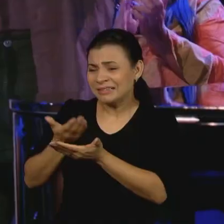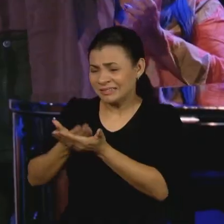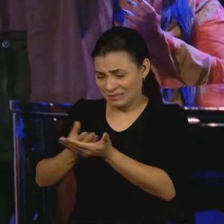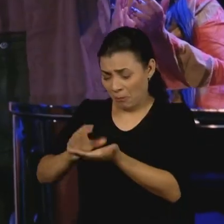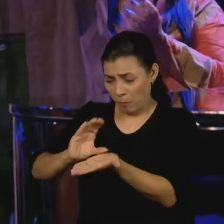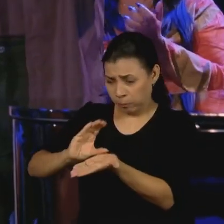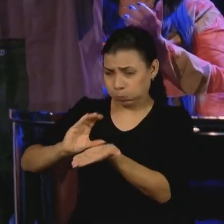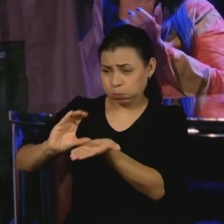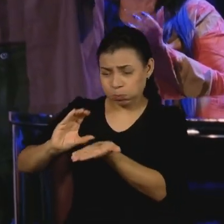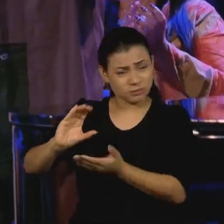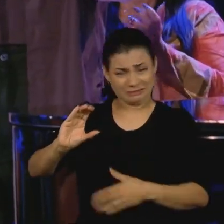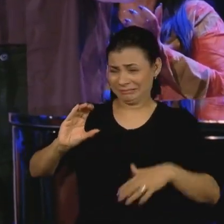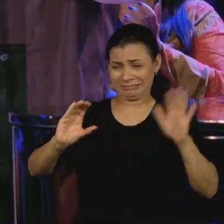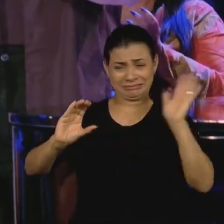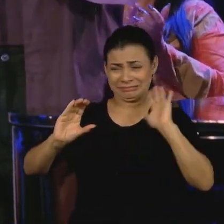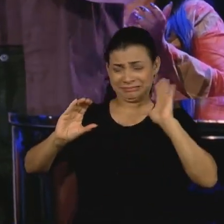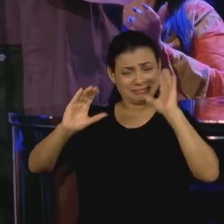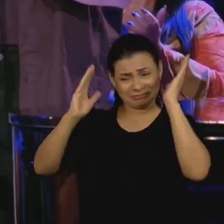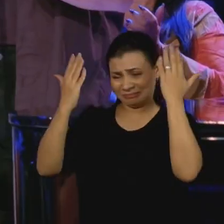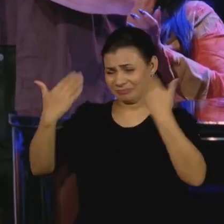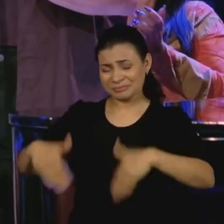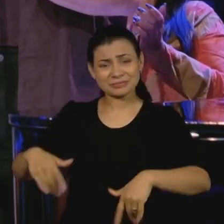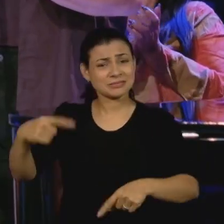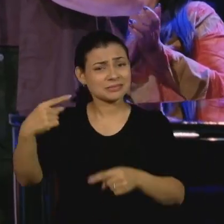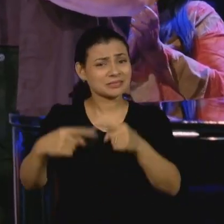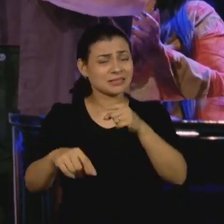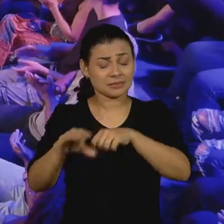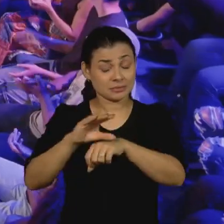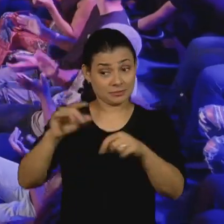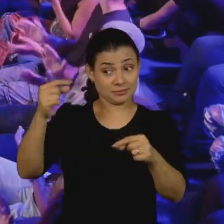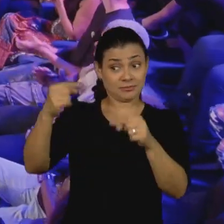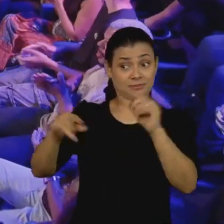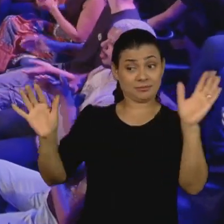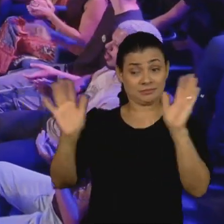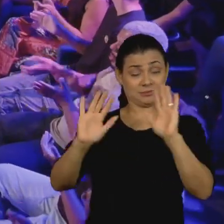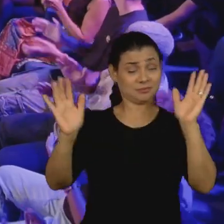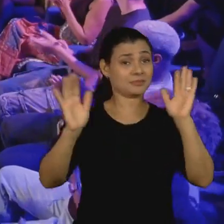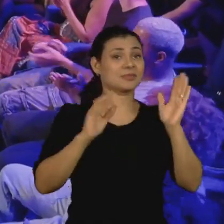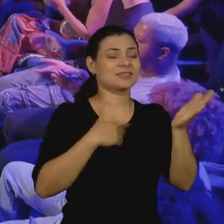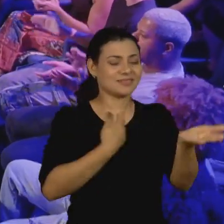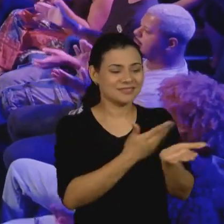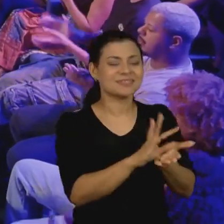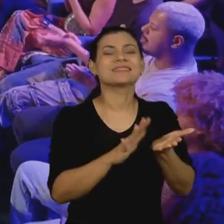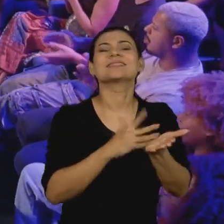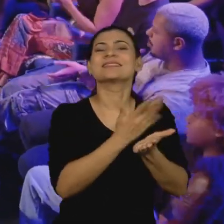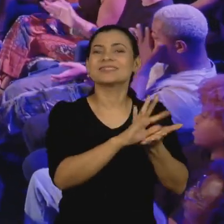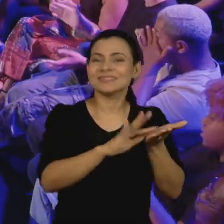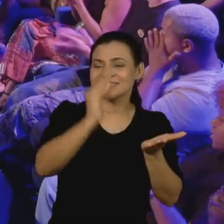Penal, isso pra mim é inconstitucional. É só no samba que eu ouvi